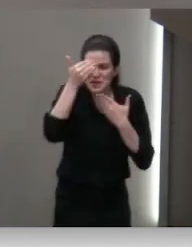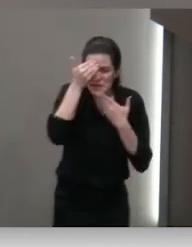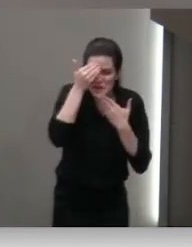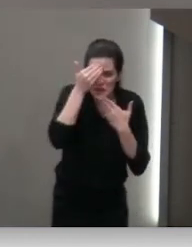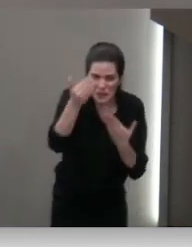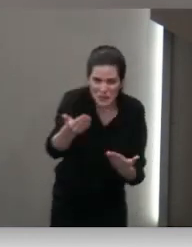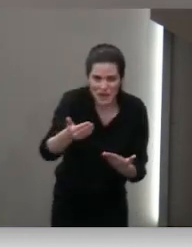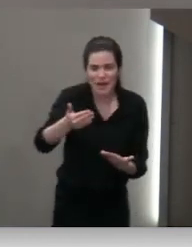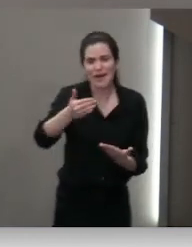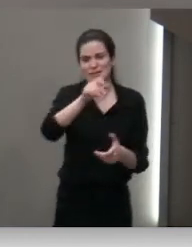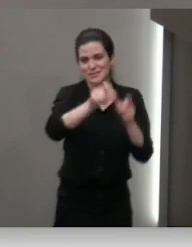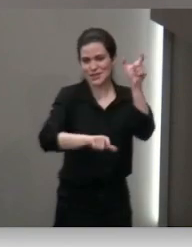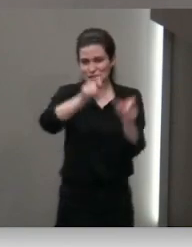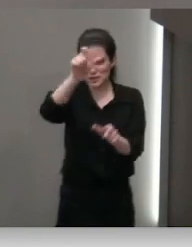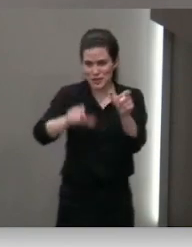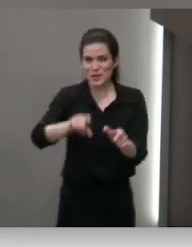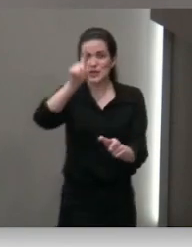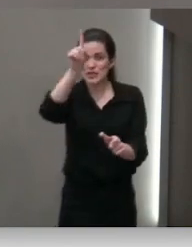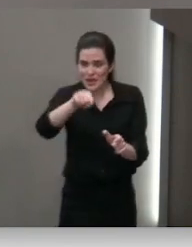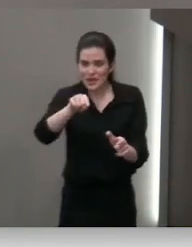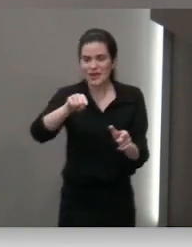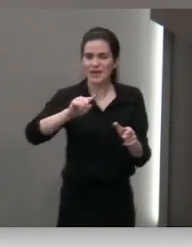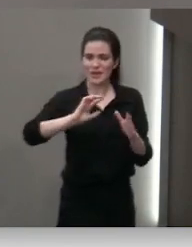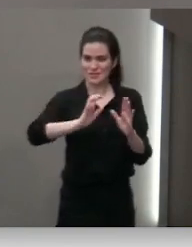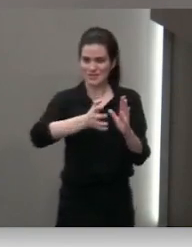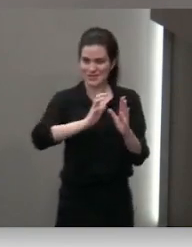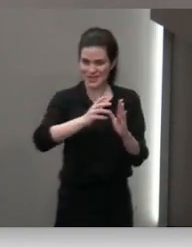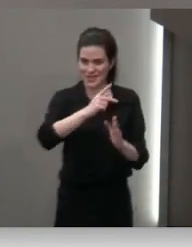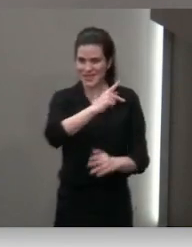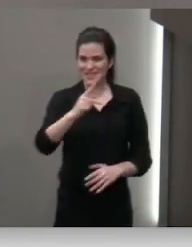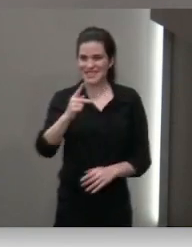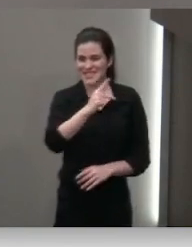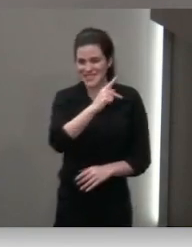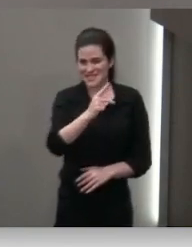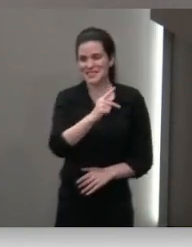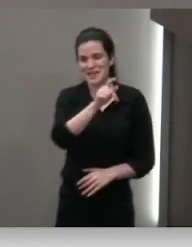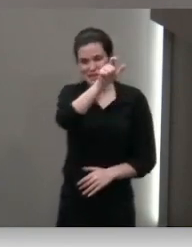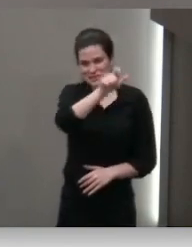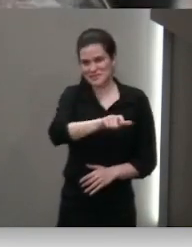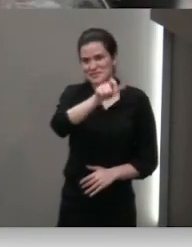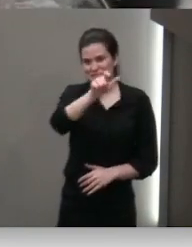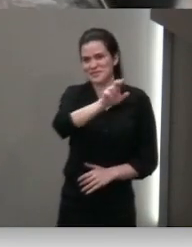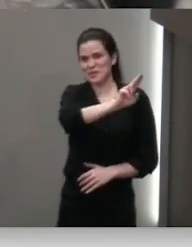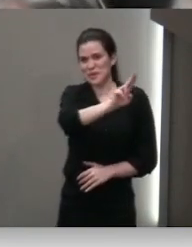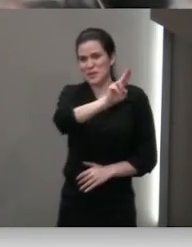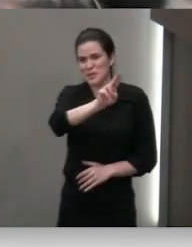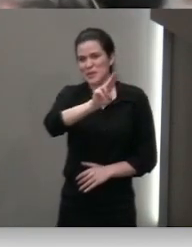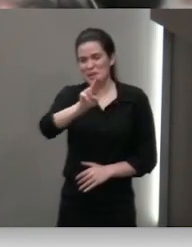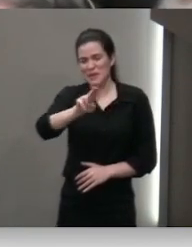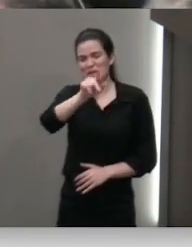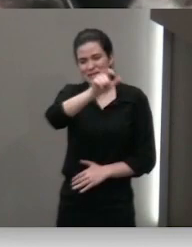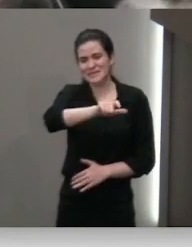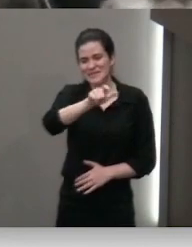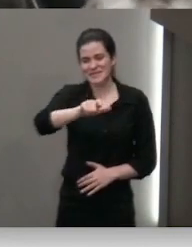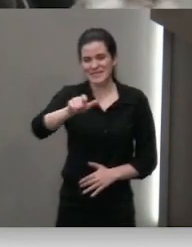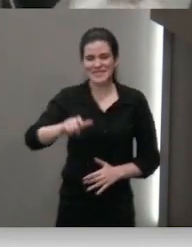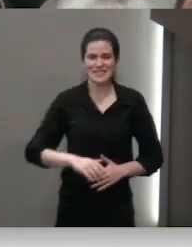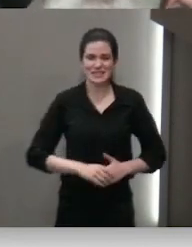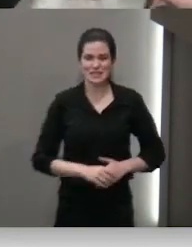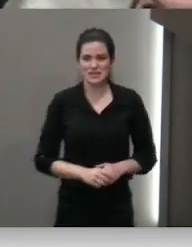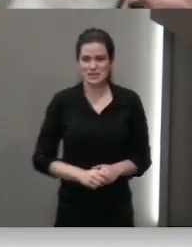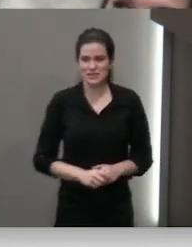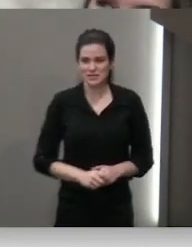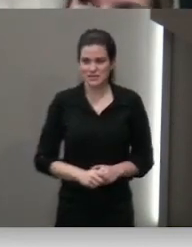secretário, foi ex-vereador aqui, o Josué, o Fernando Rigon, que está aqui, também foi ex-vereador e presidente da Câmara.